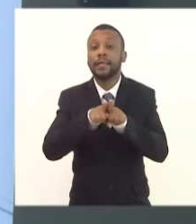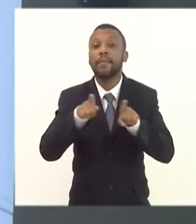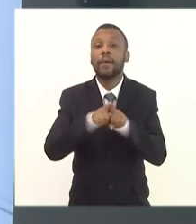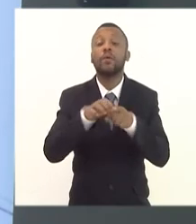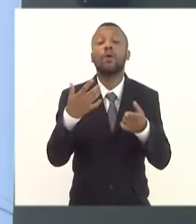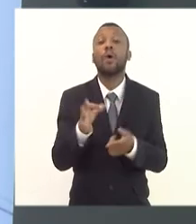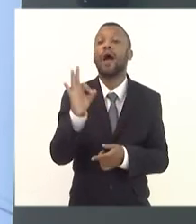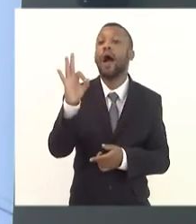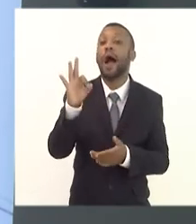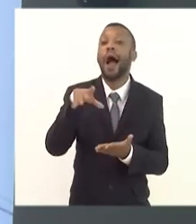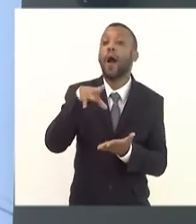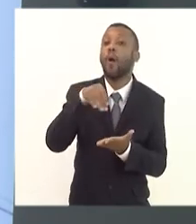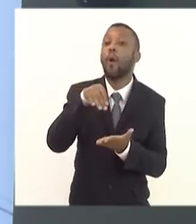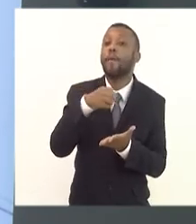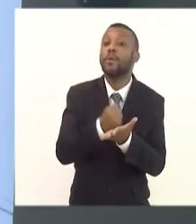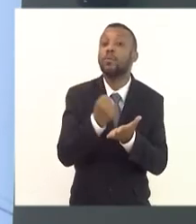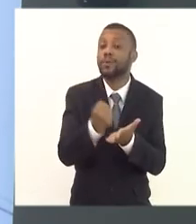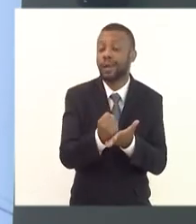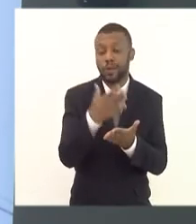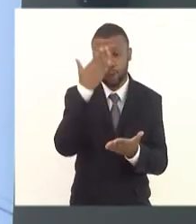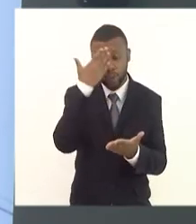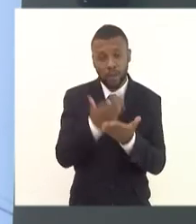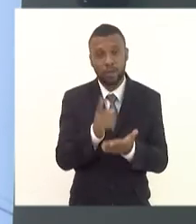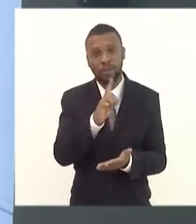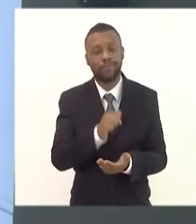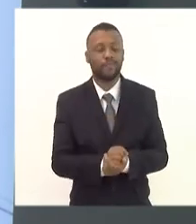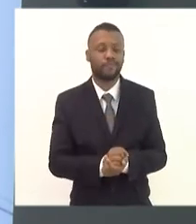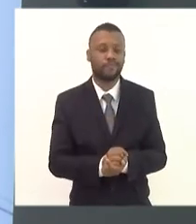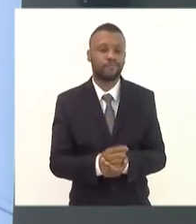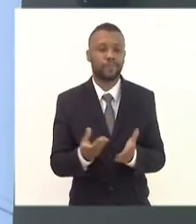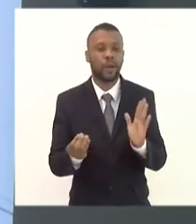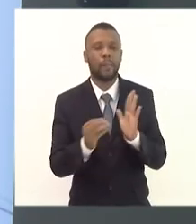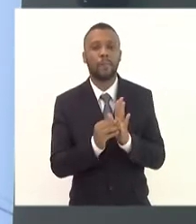não acredito que o contrato seja dizendo assim... Manutenção dos